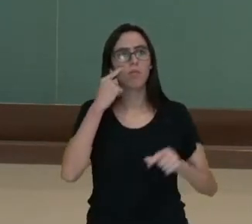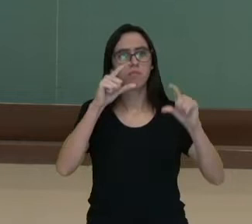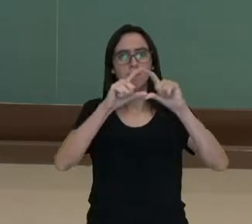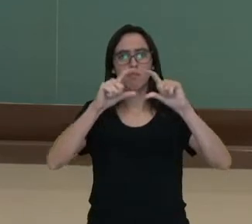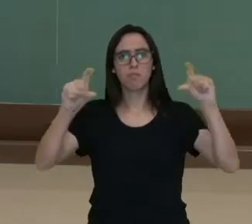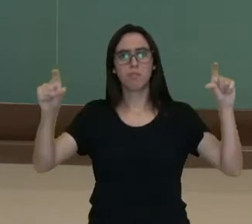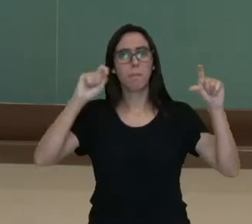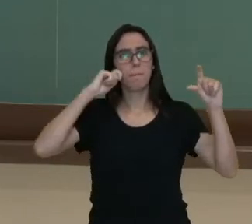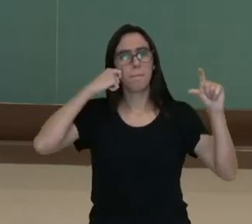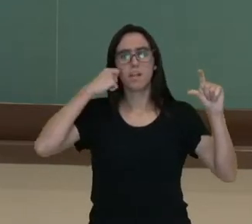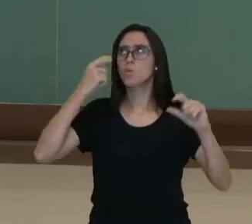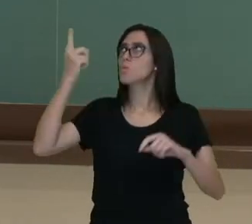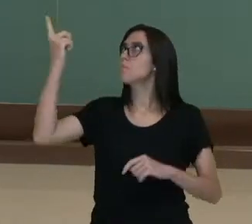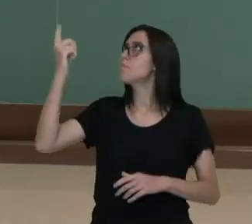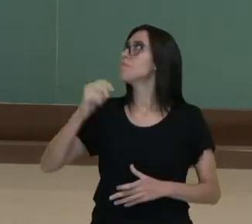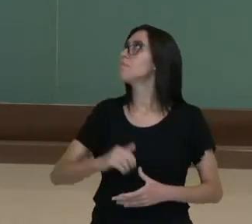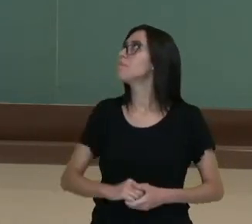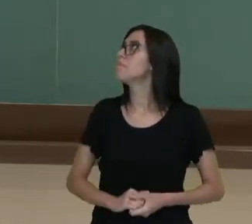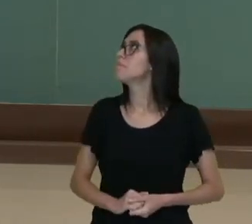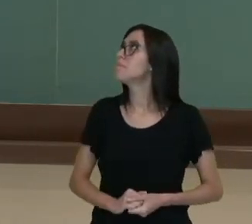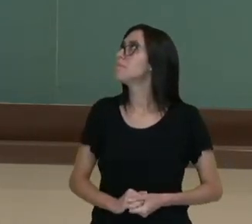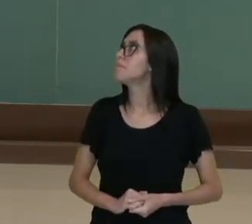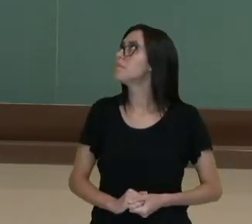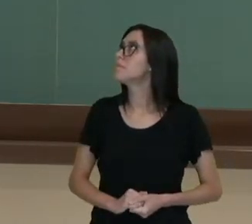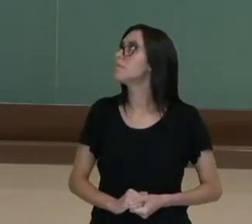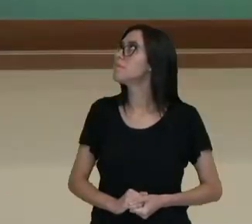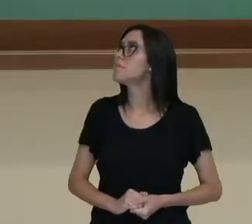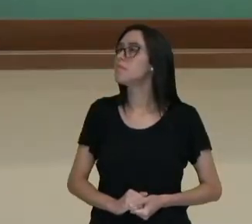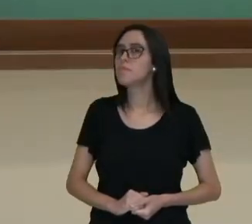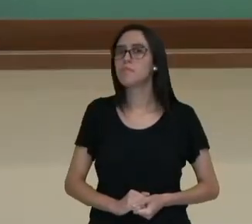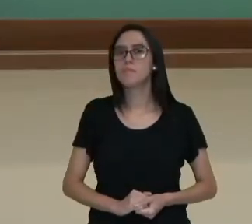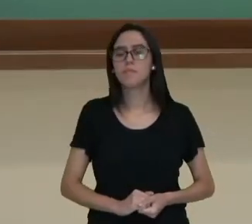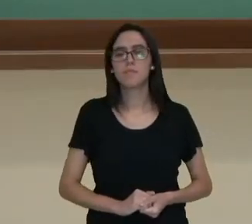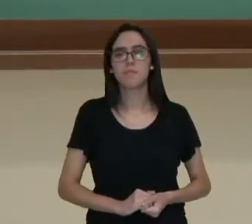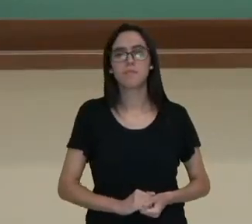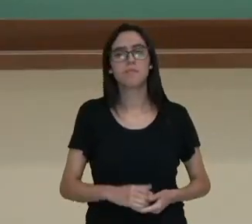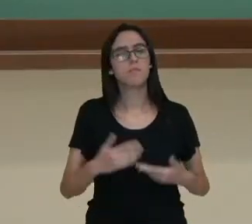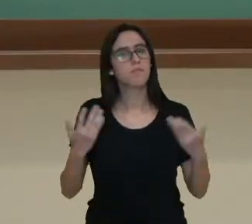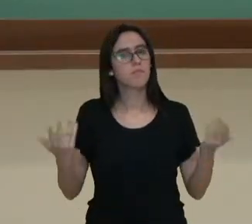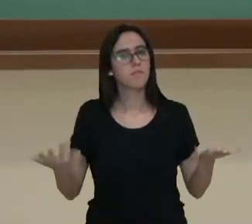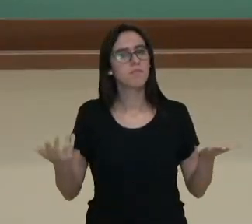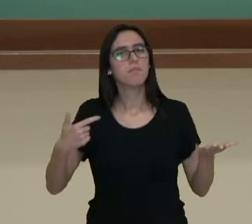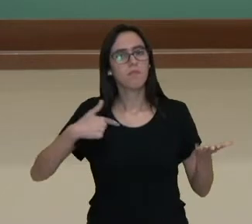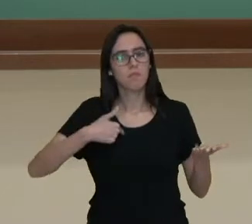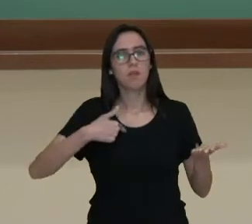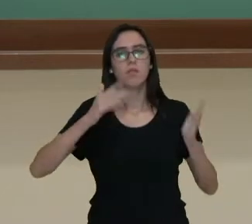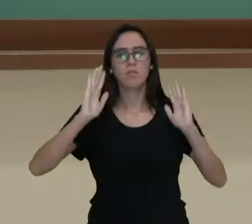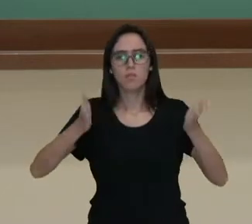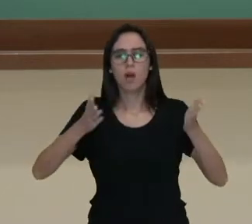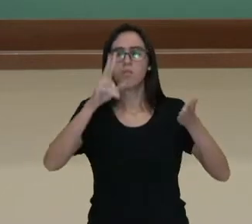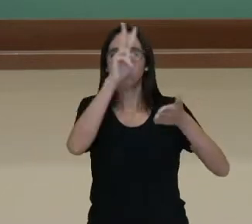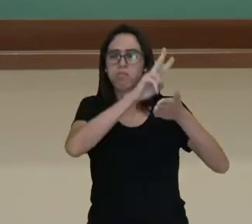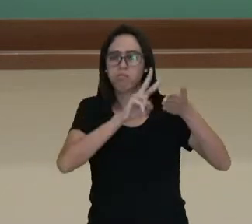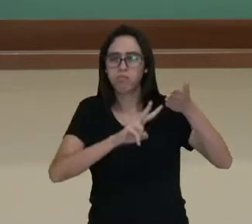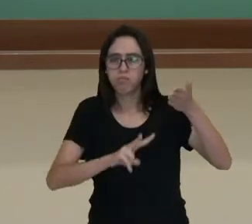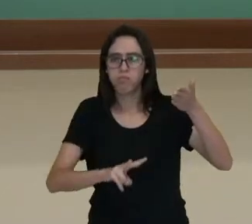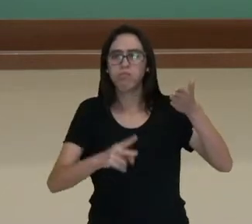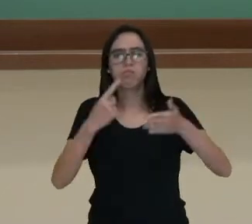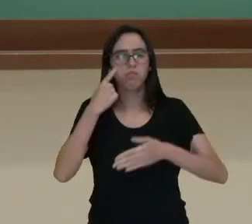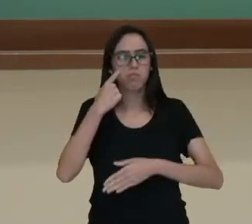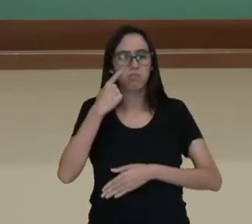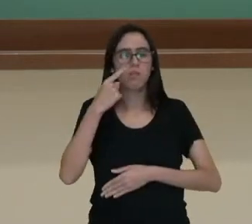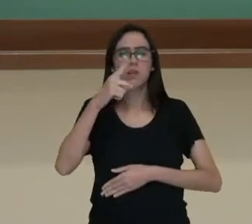en español es el mismo que em português? Então, por meio da leitura que o professor foi fazendo do poema, vocês observaram